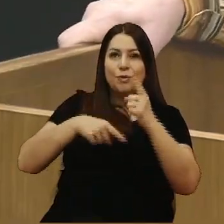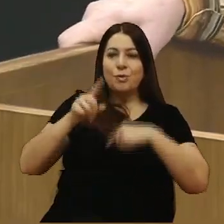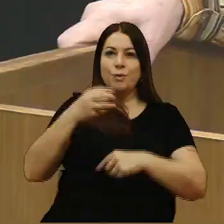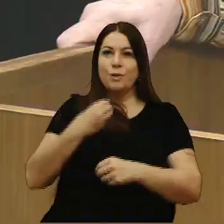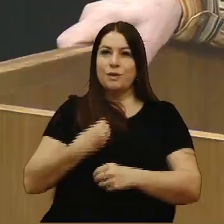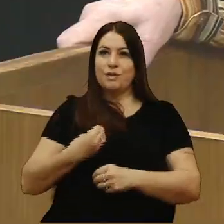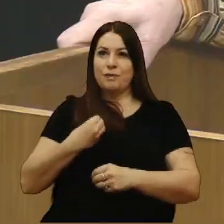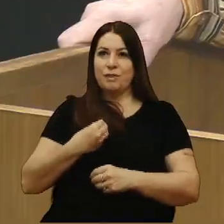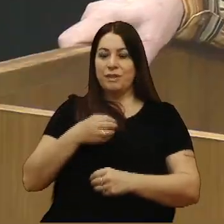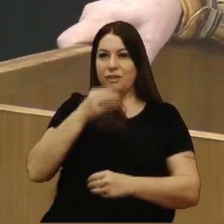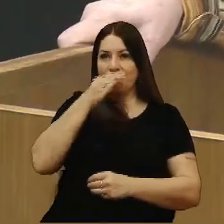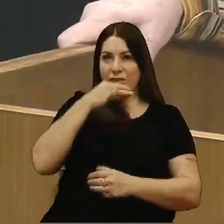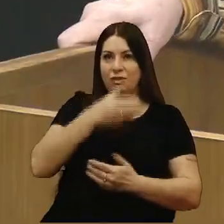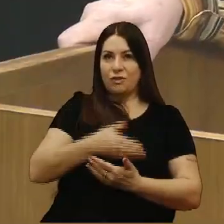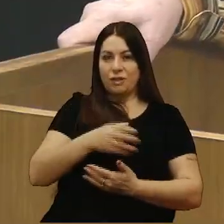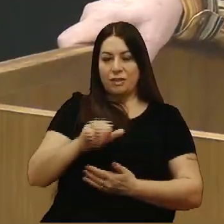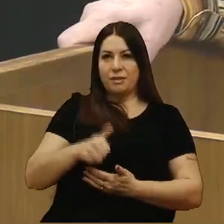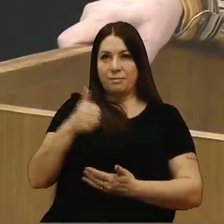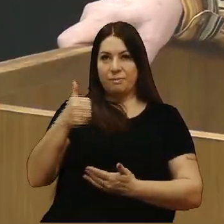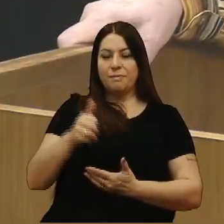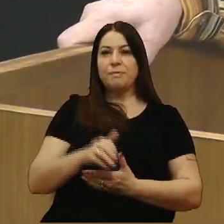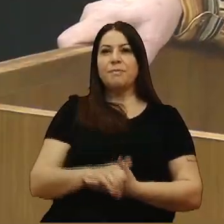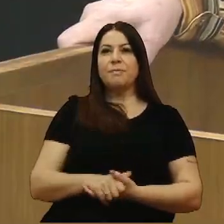vida dos caxienses melhor,